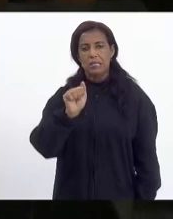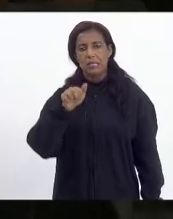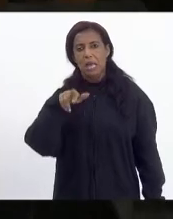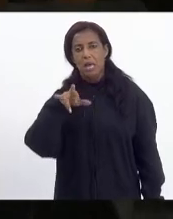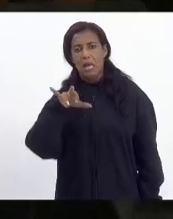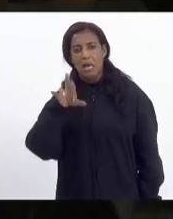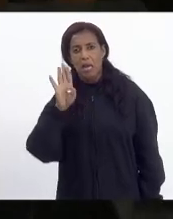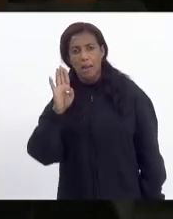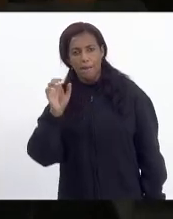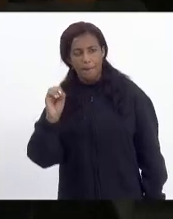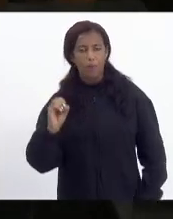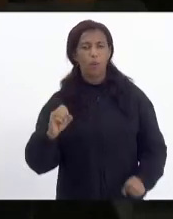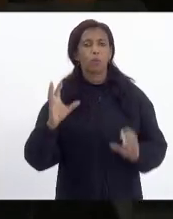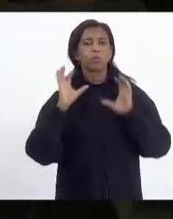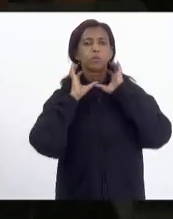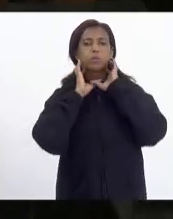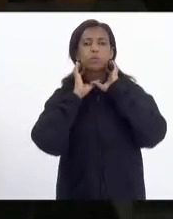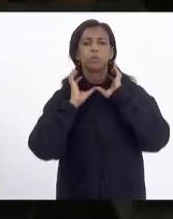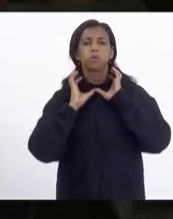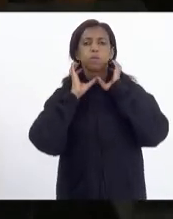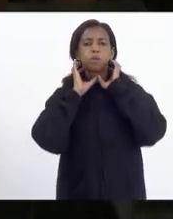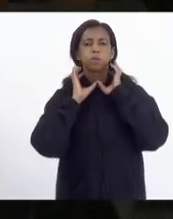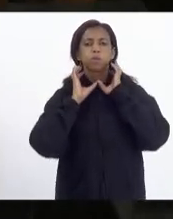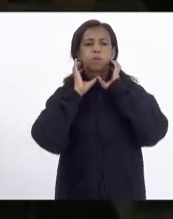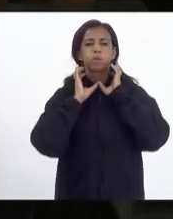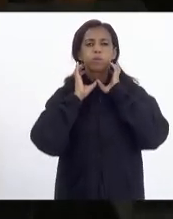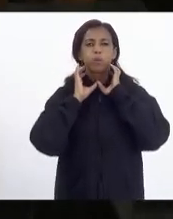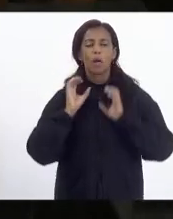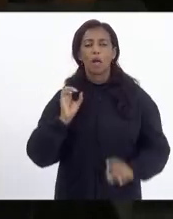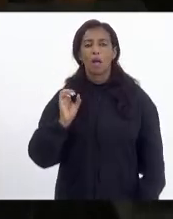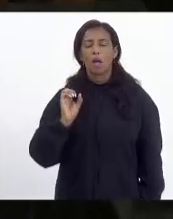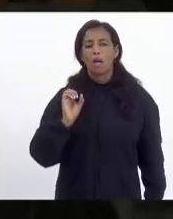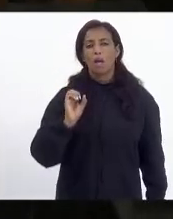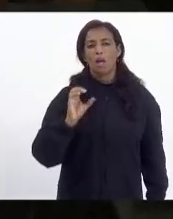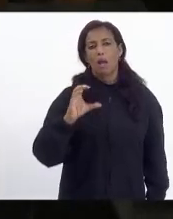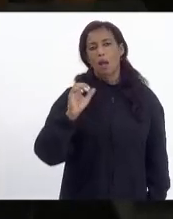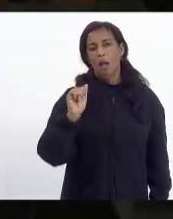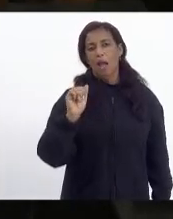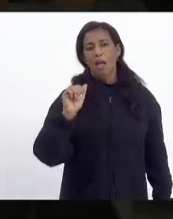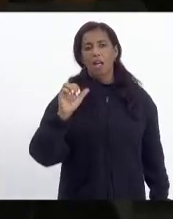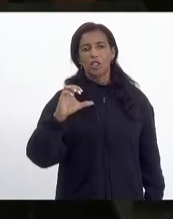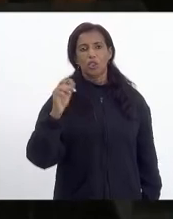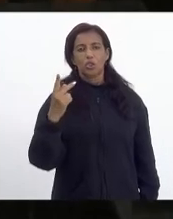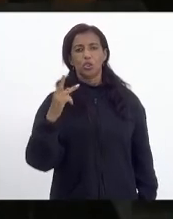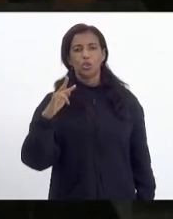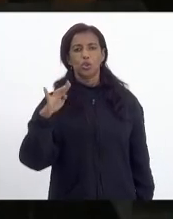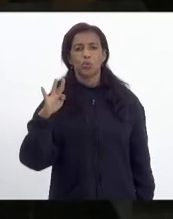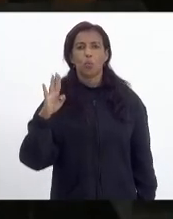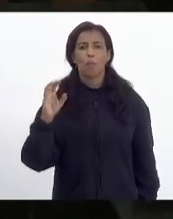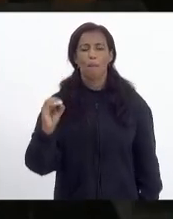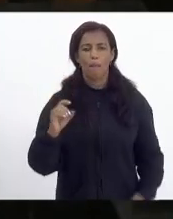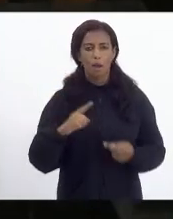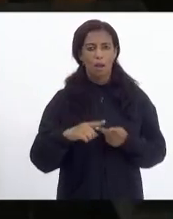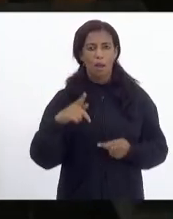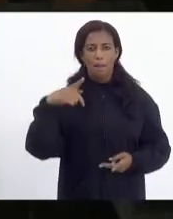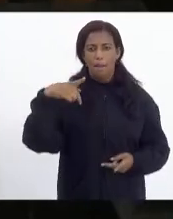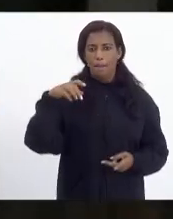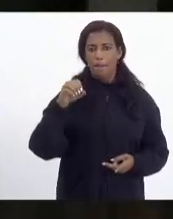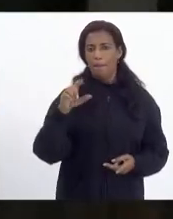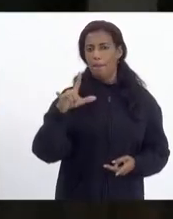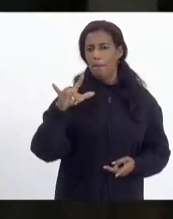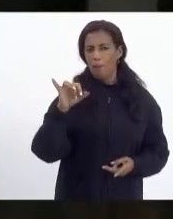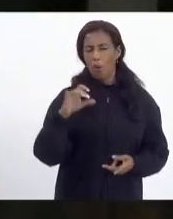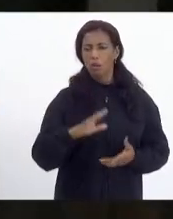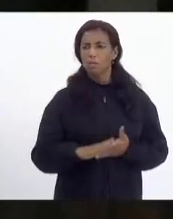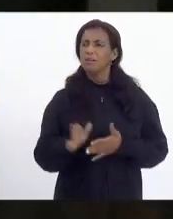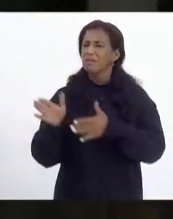caxumba que olhei porque homelite E por aí vai ficar Telma é imensa e